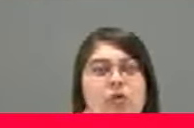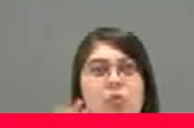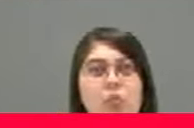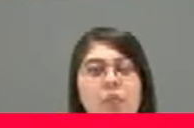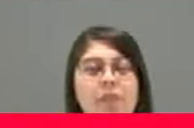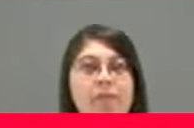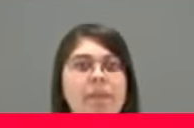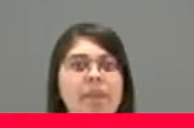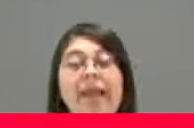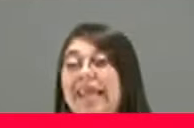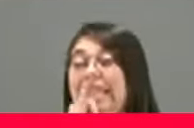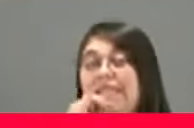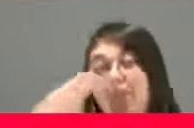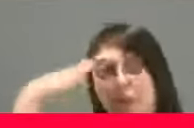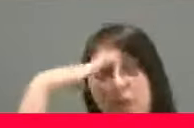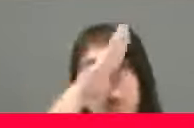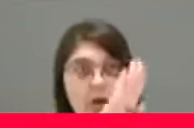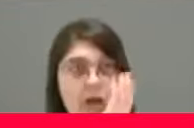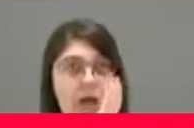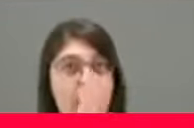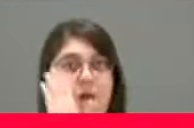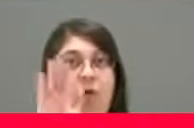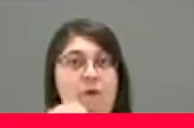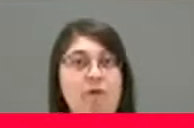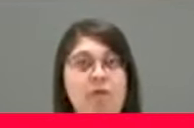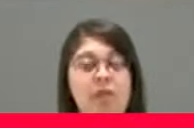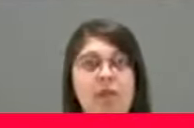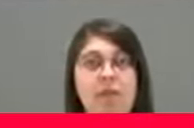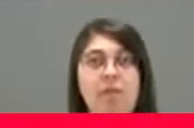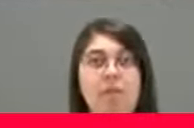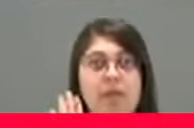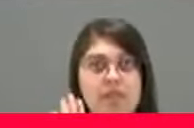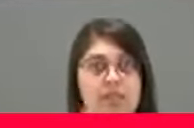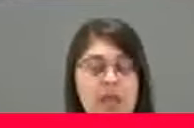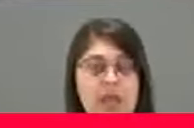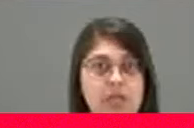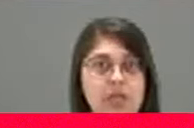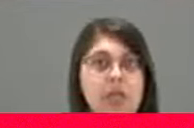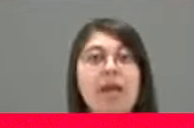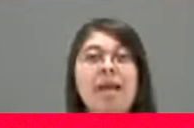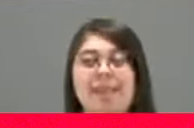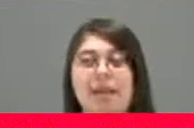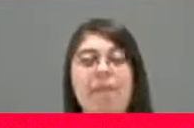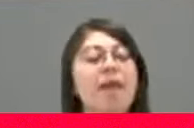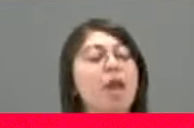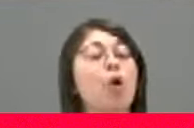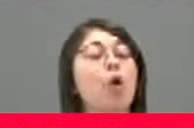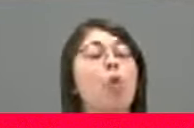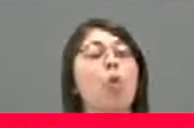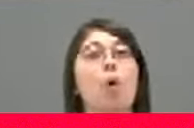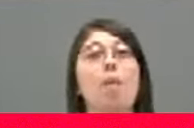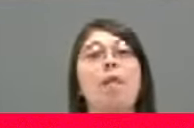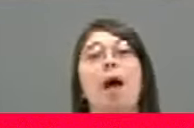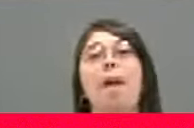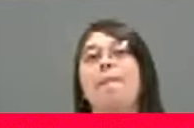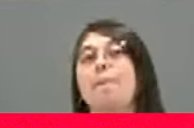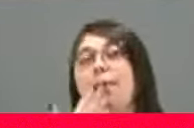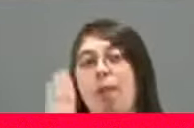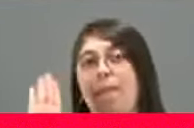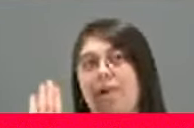Assim, se Bolsonaro tivesse sido eleito presidente, ele estaria também sendo cobrado por essa promessa, senador Randolph.